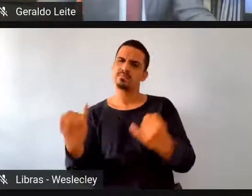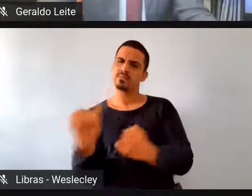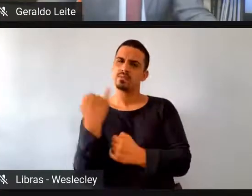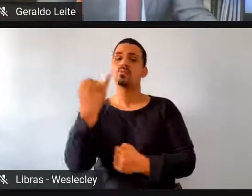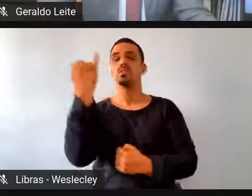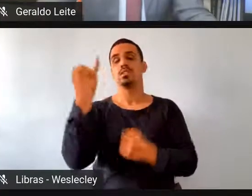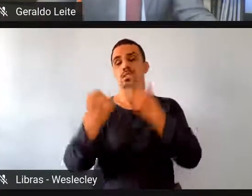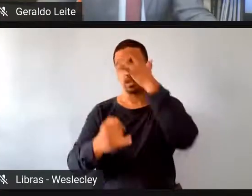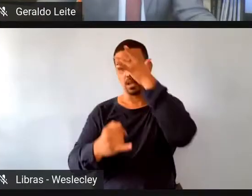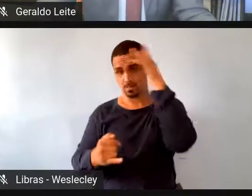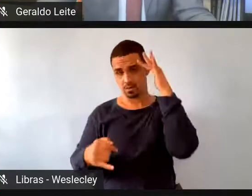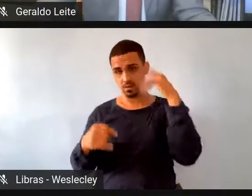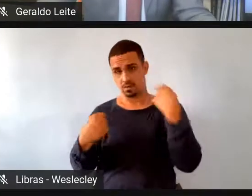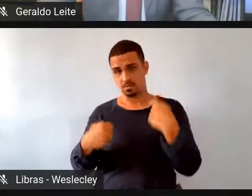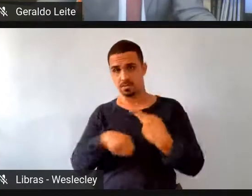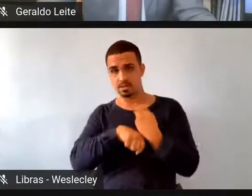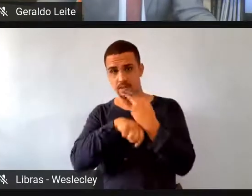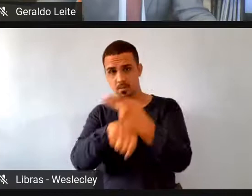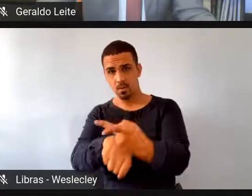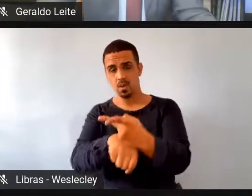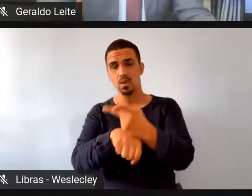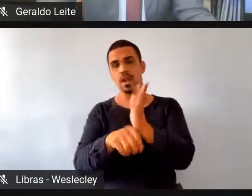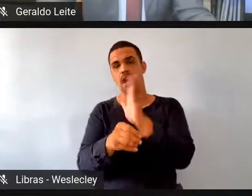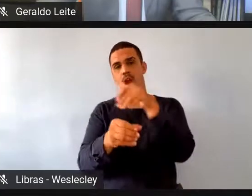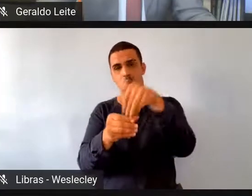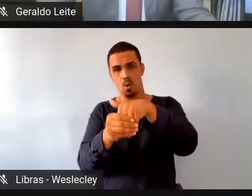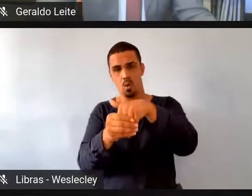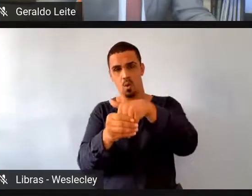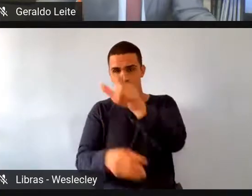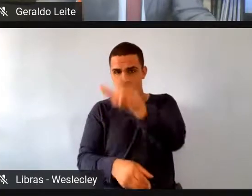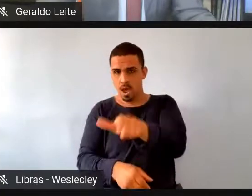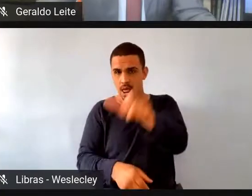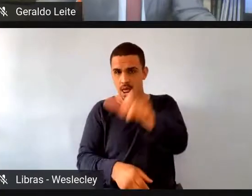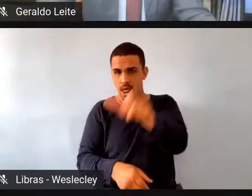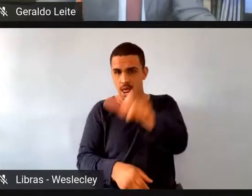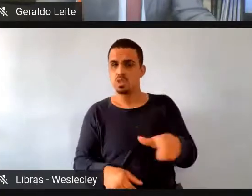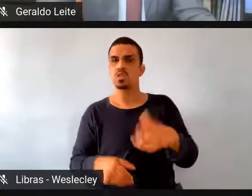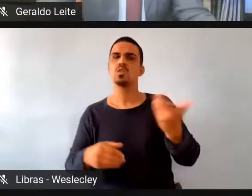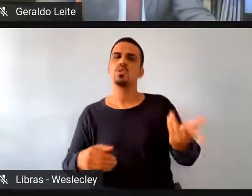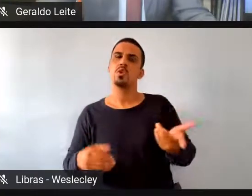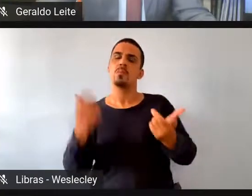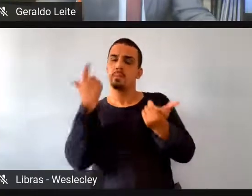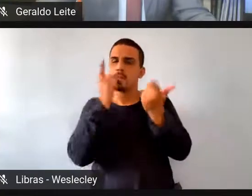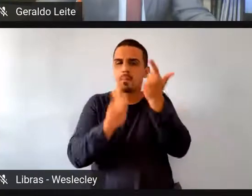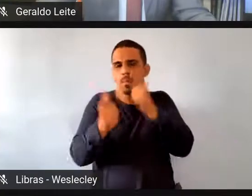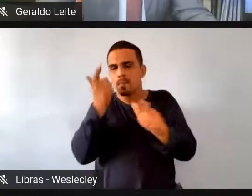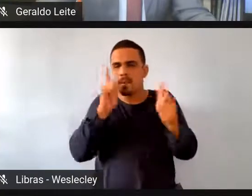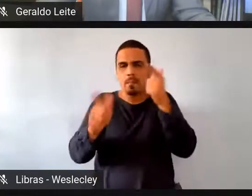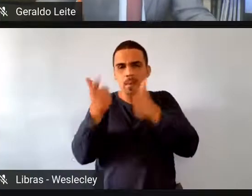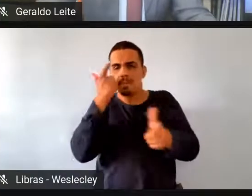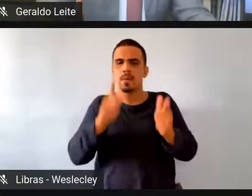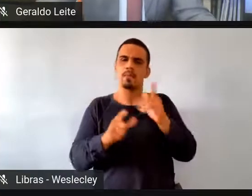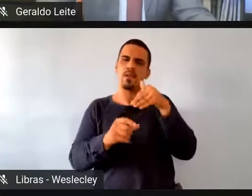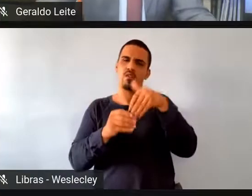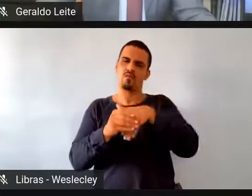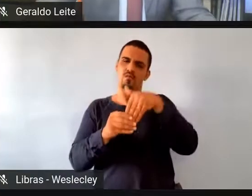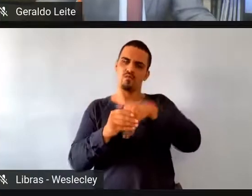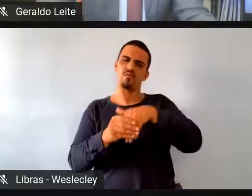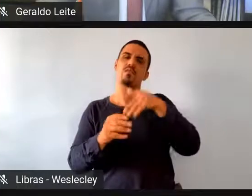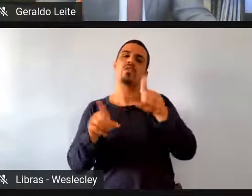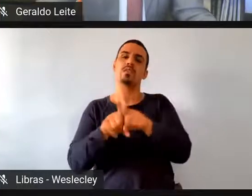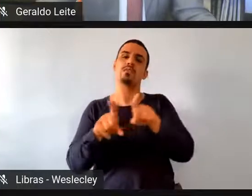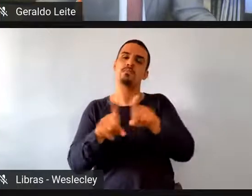que ir atrás do eleitor para que ele, para conquistar não só o seu voto, mas também o